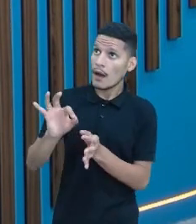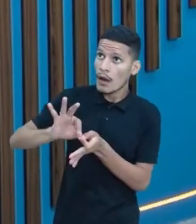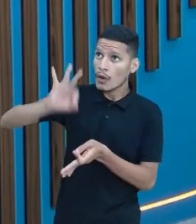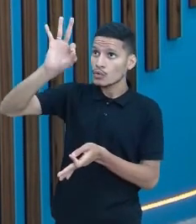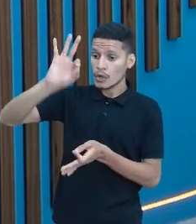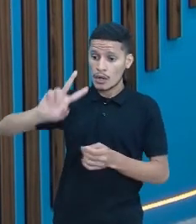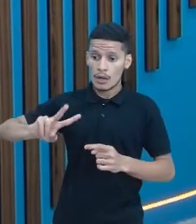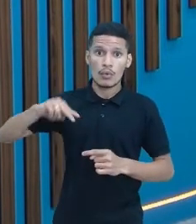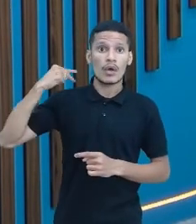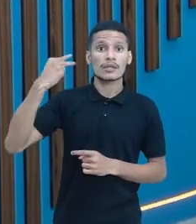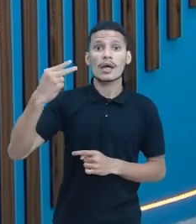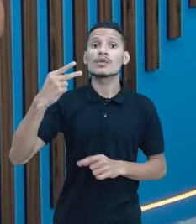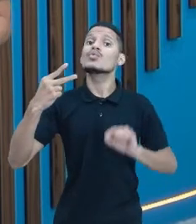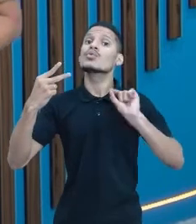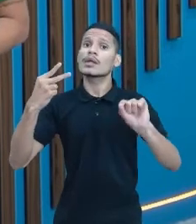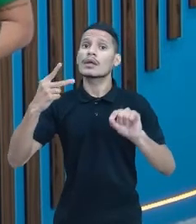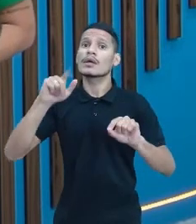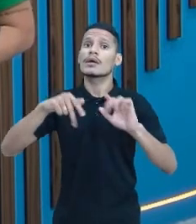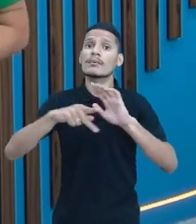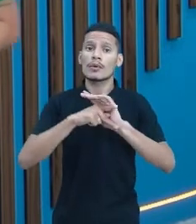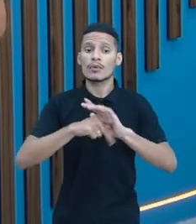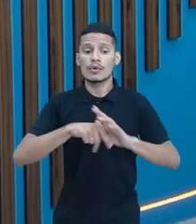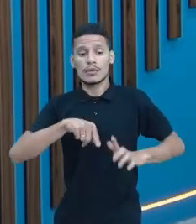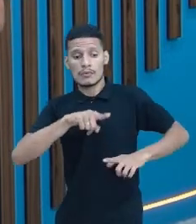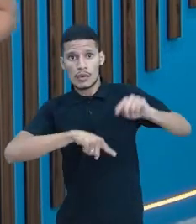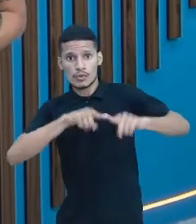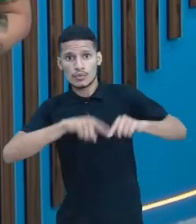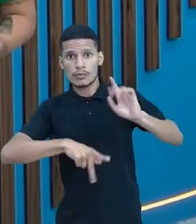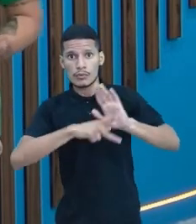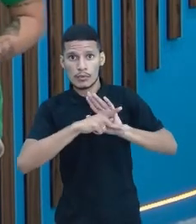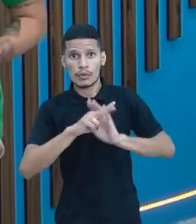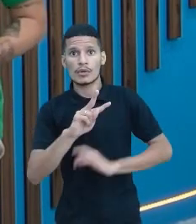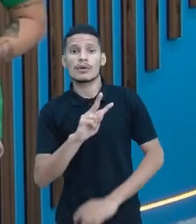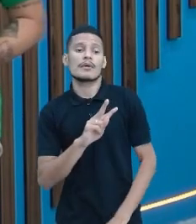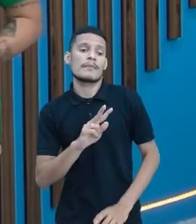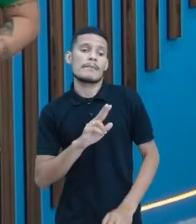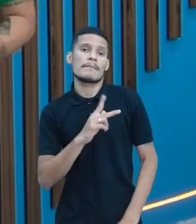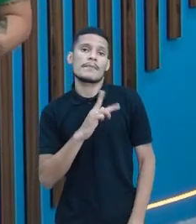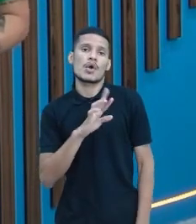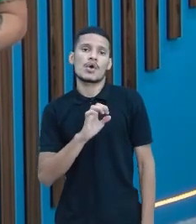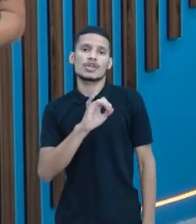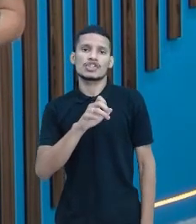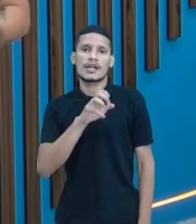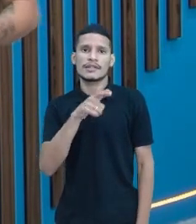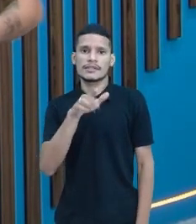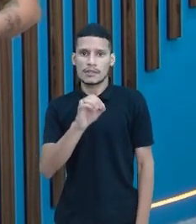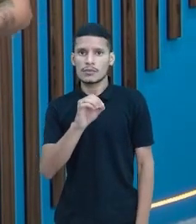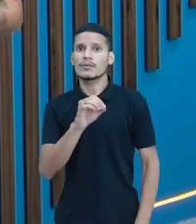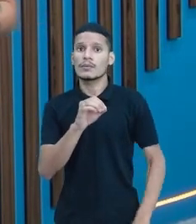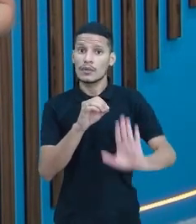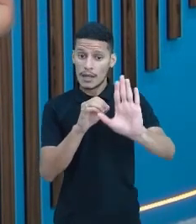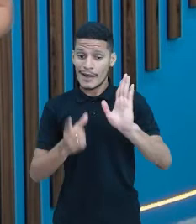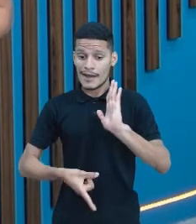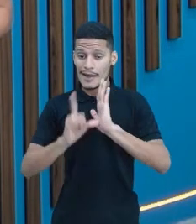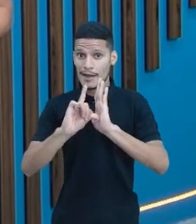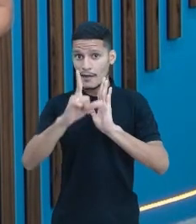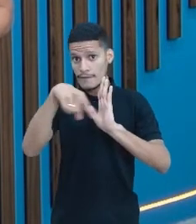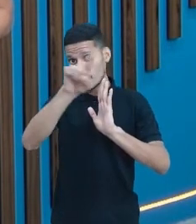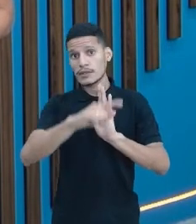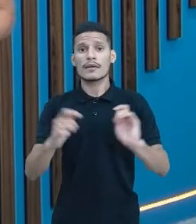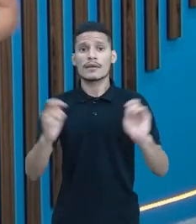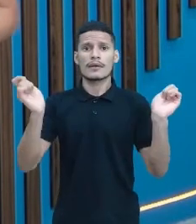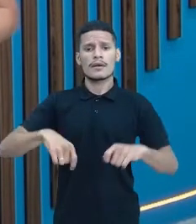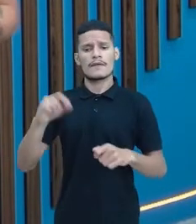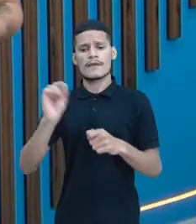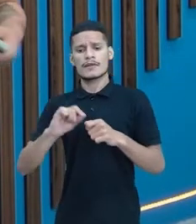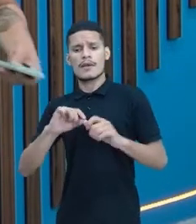ao quadrado é o produto das projeções. Ou seja, antes de você fazer